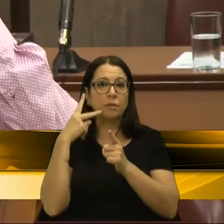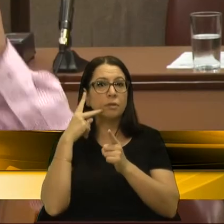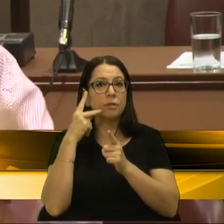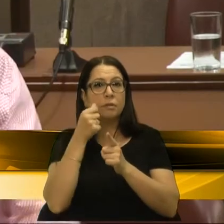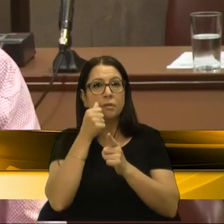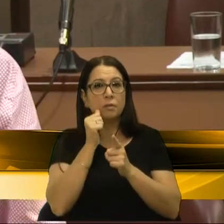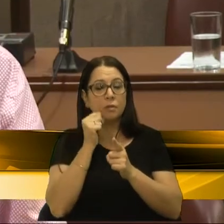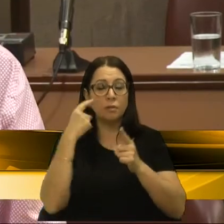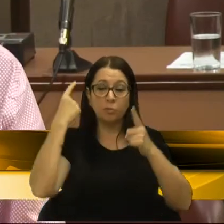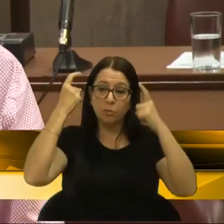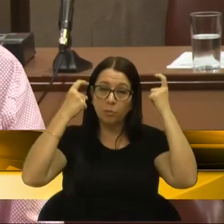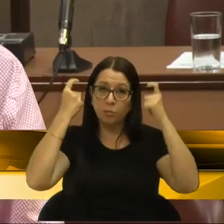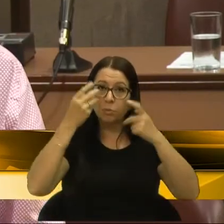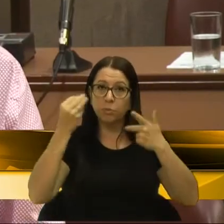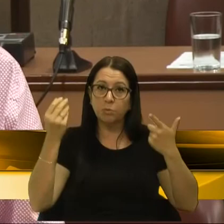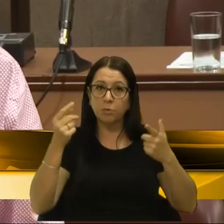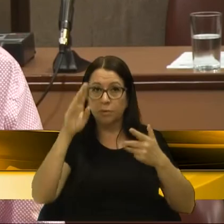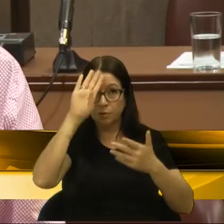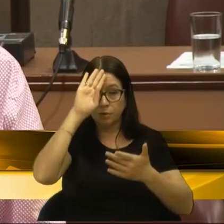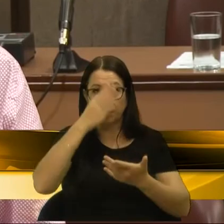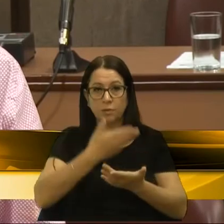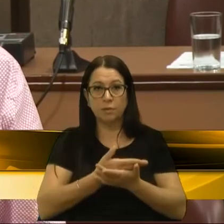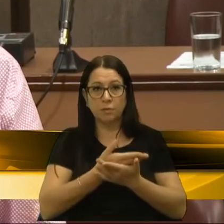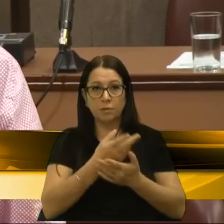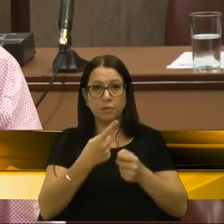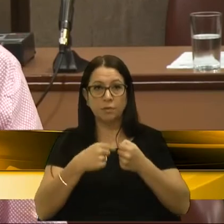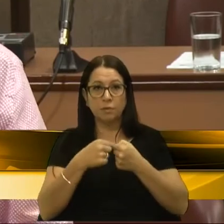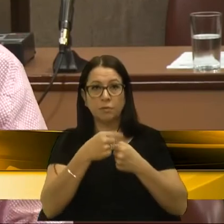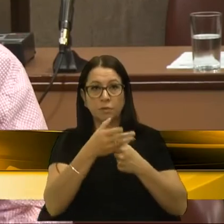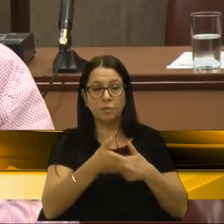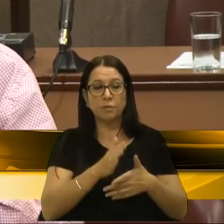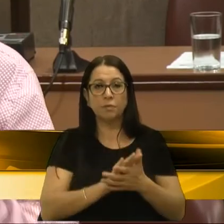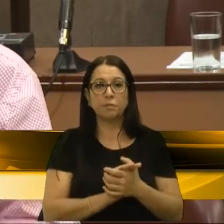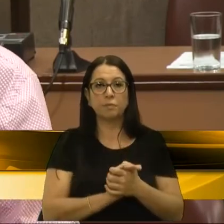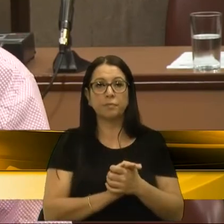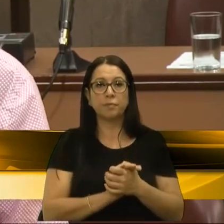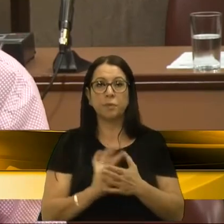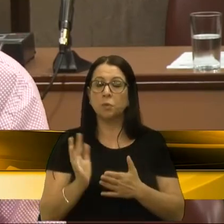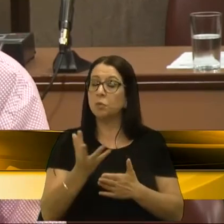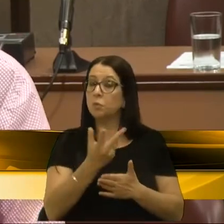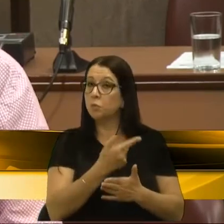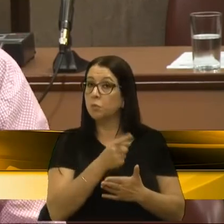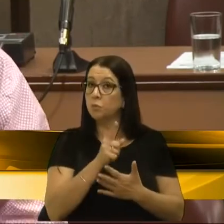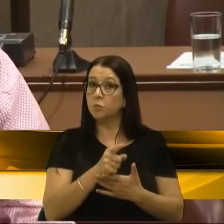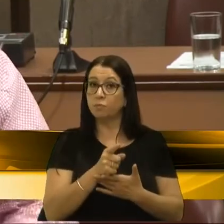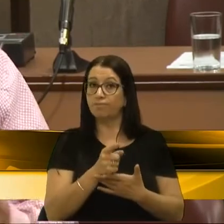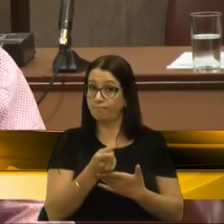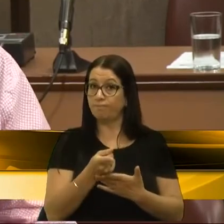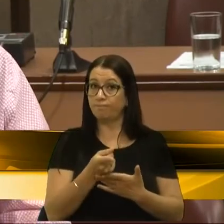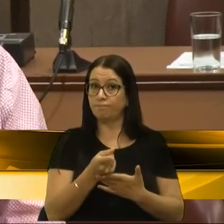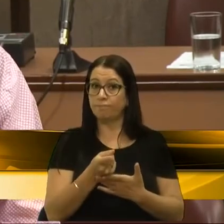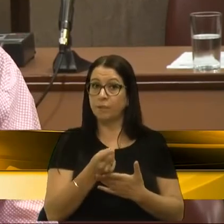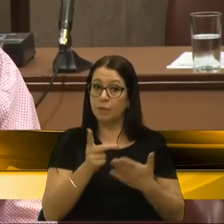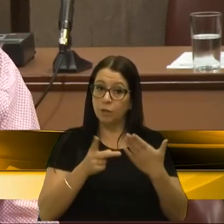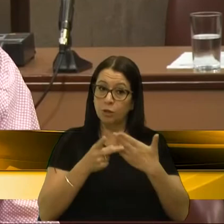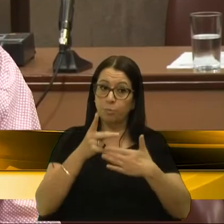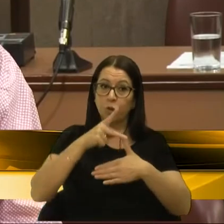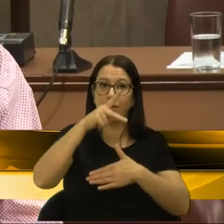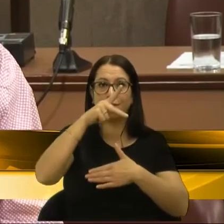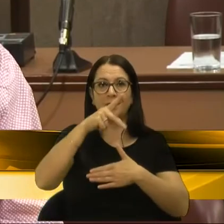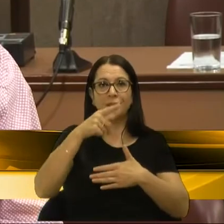se preocupando muito. Sim, acredito que na nossa cidade hoje tudo é prioridade,